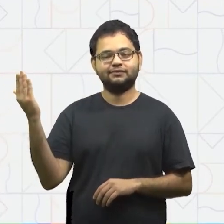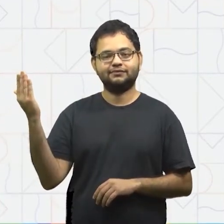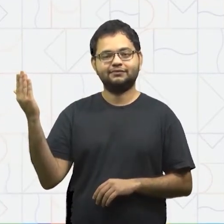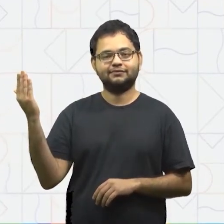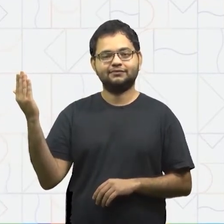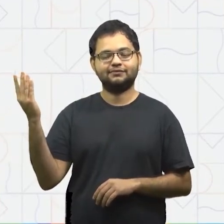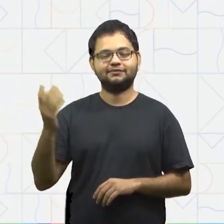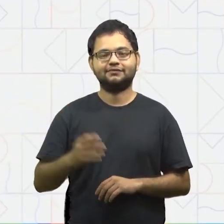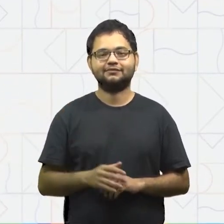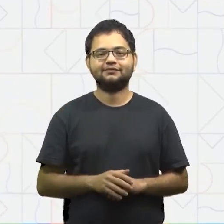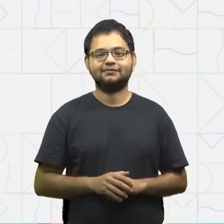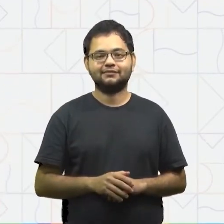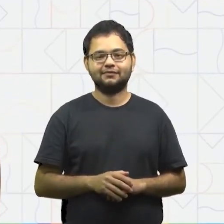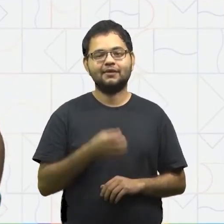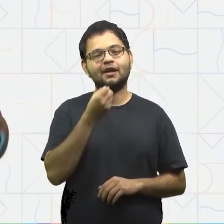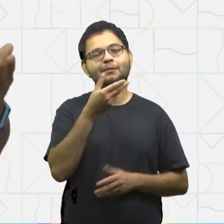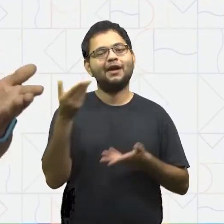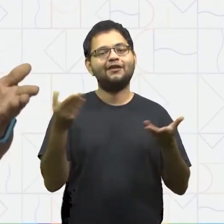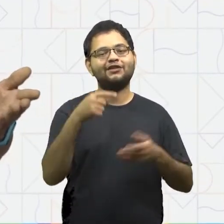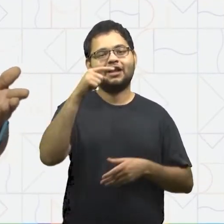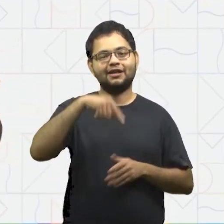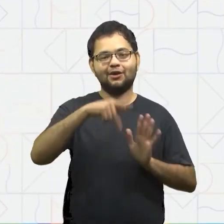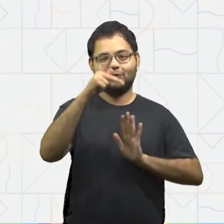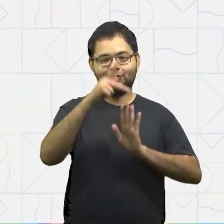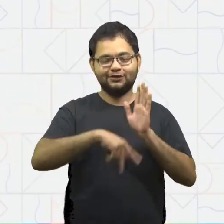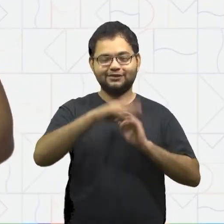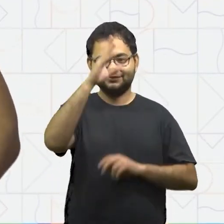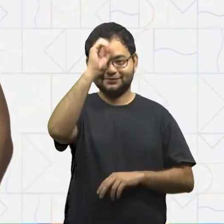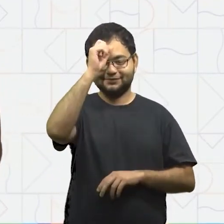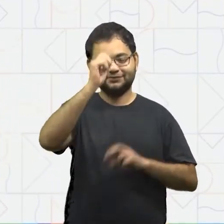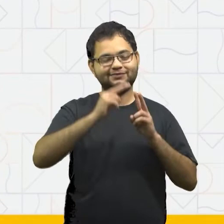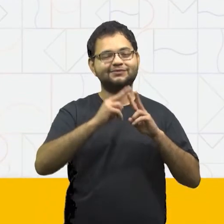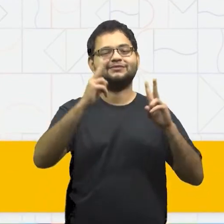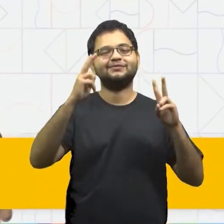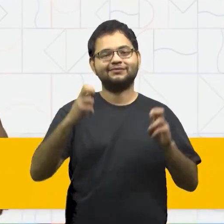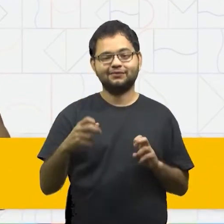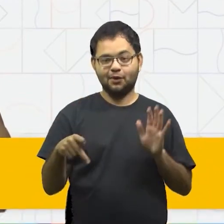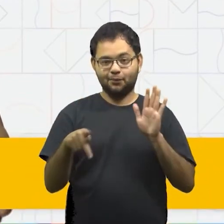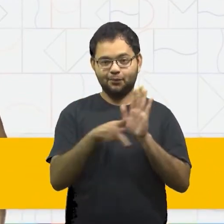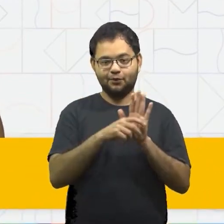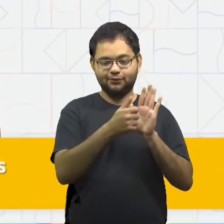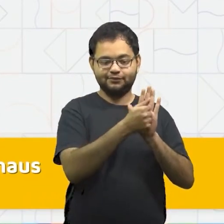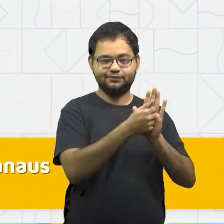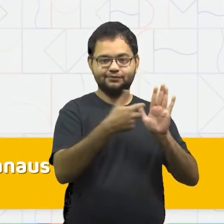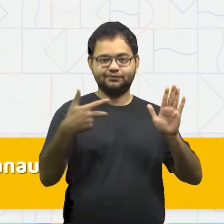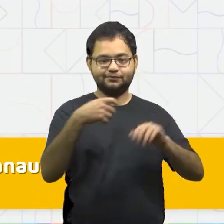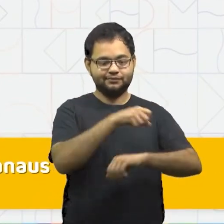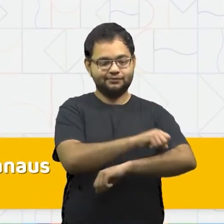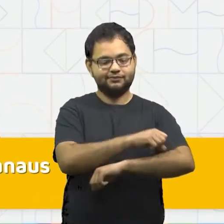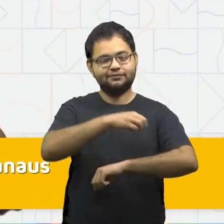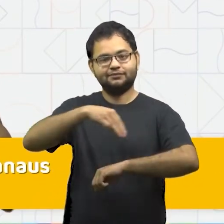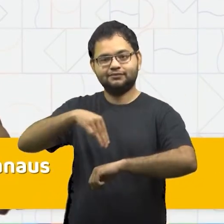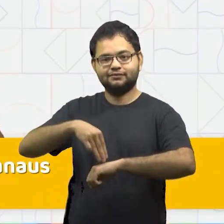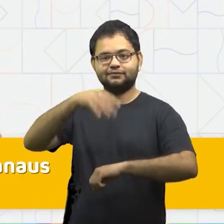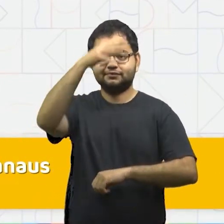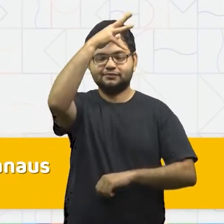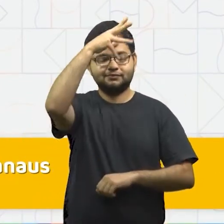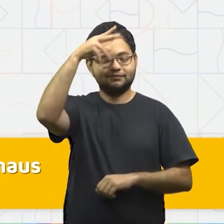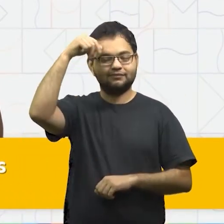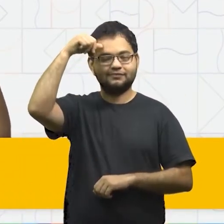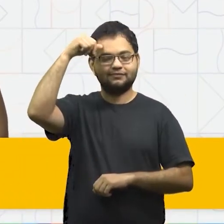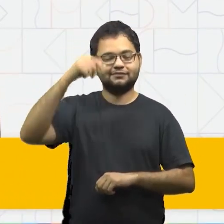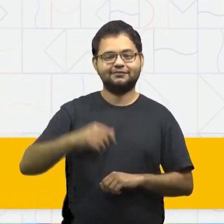sinal na comunidade surda bem-vindo ao projeto aprender além da escola do centro de Mídias e tecnologias